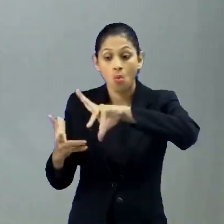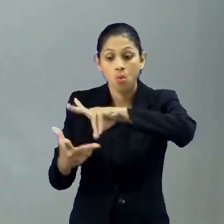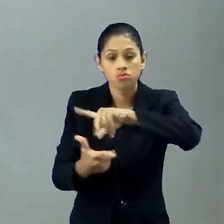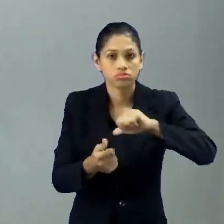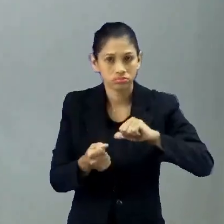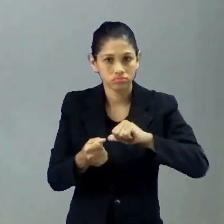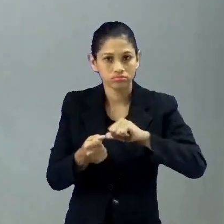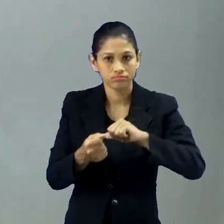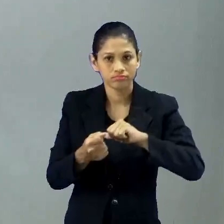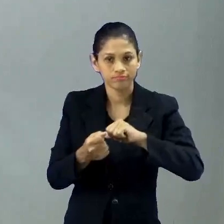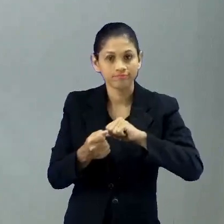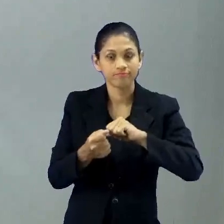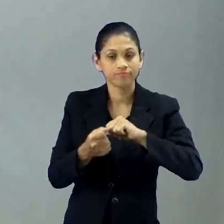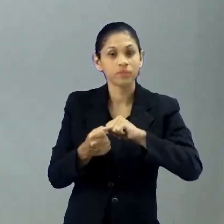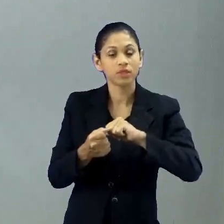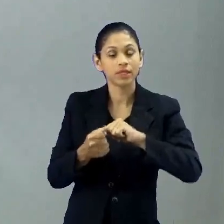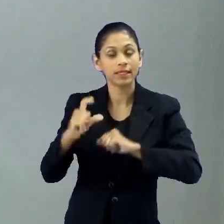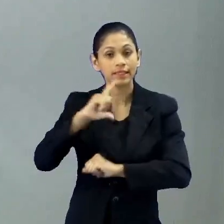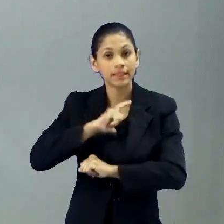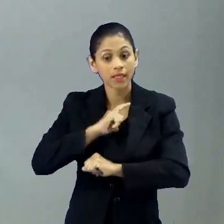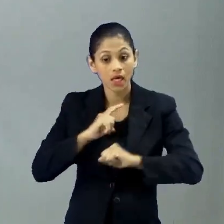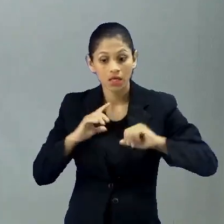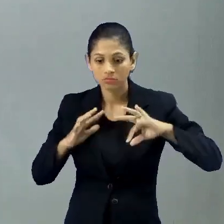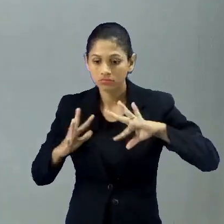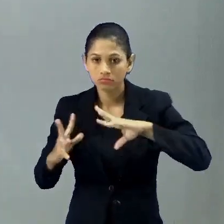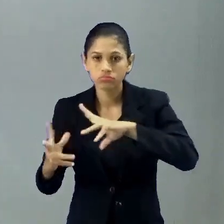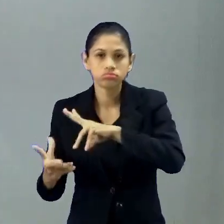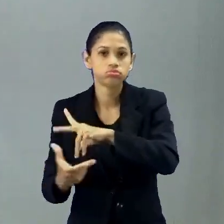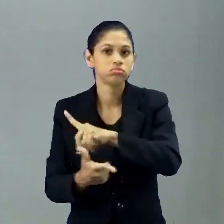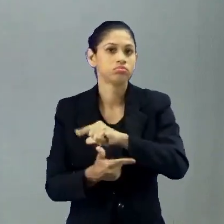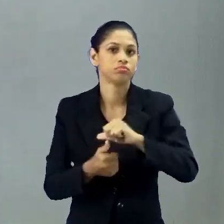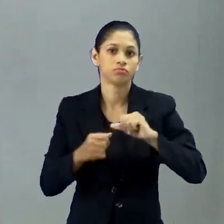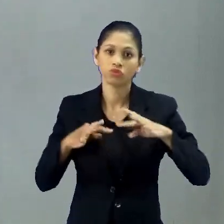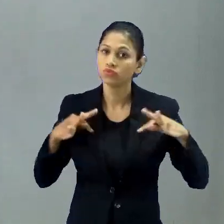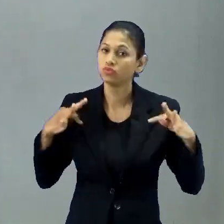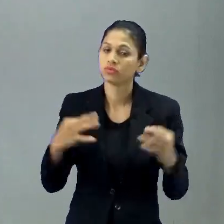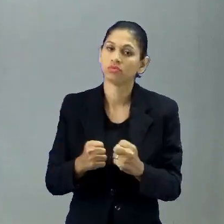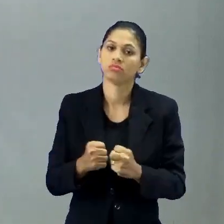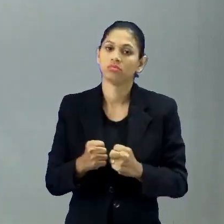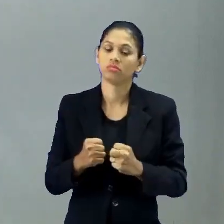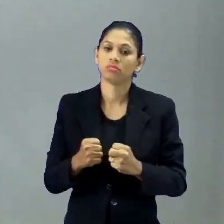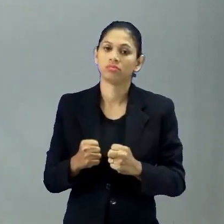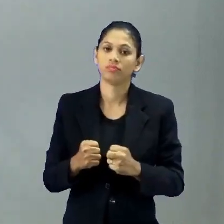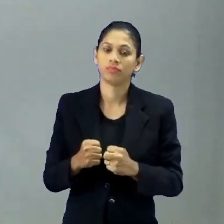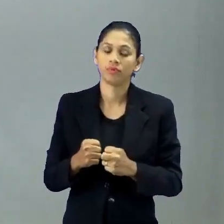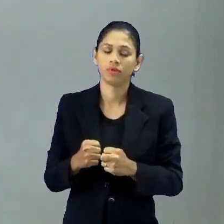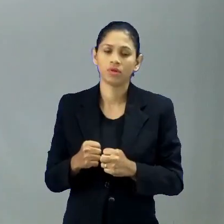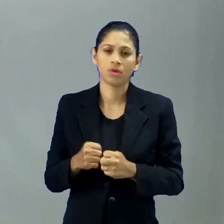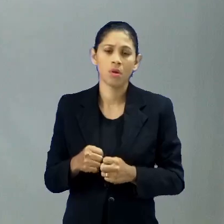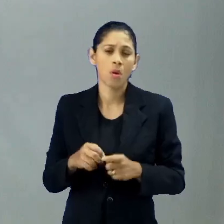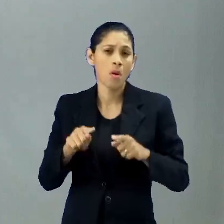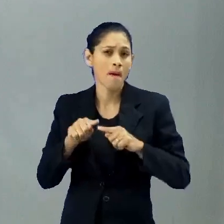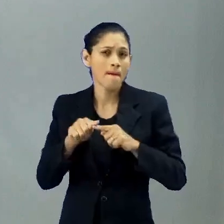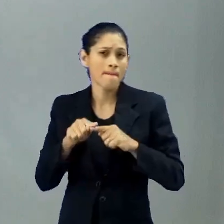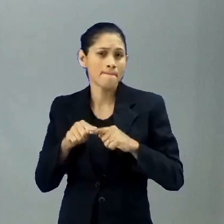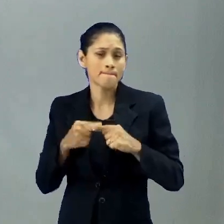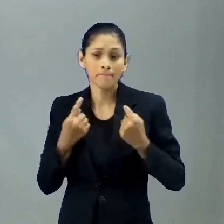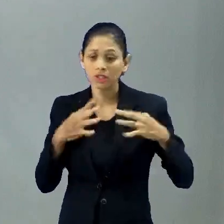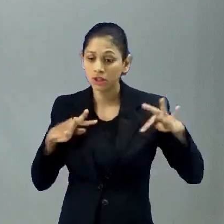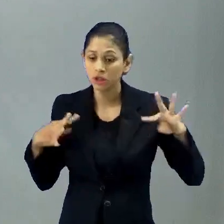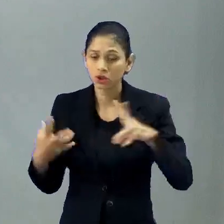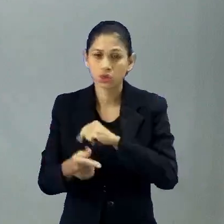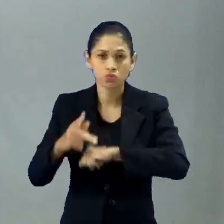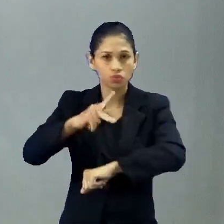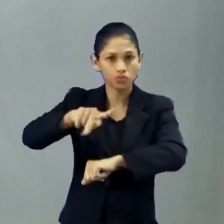dessa filosofia. Ou, tecnicamente colocando, nem todos os países, eles são signatários da